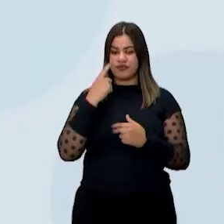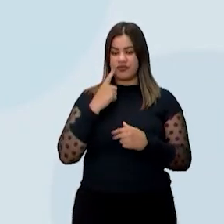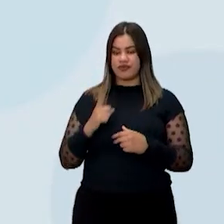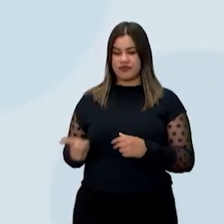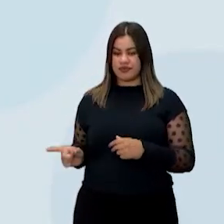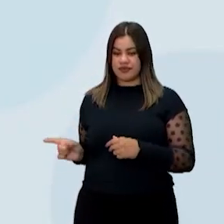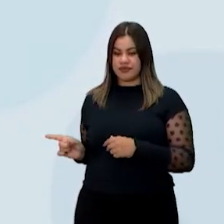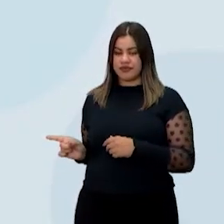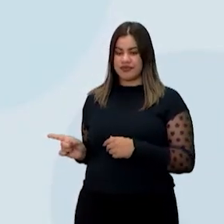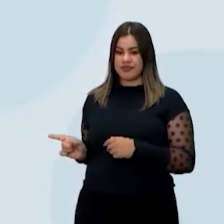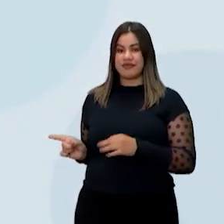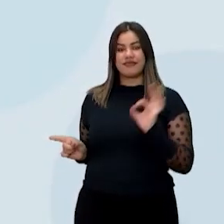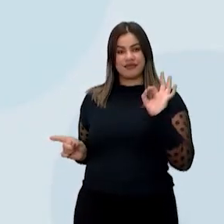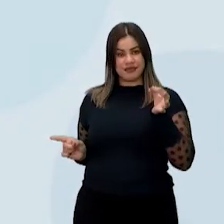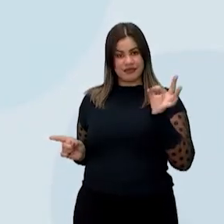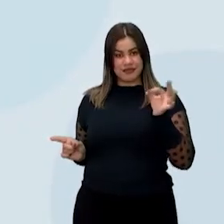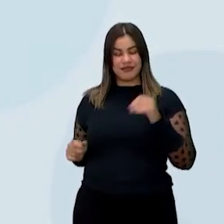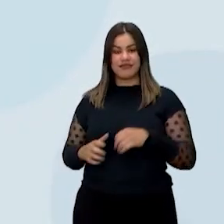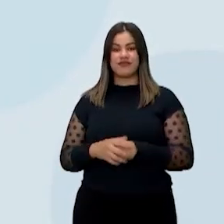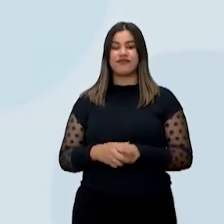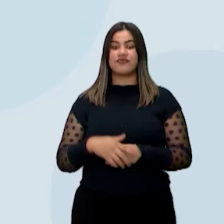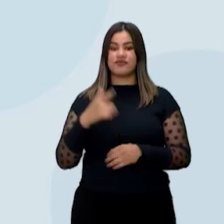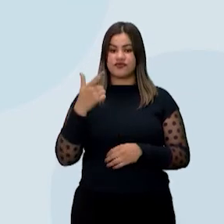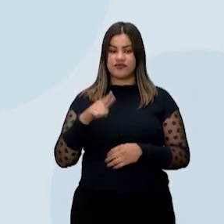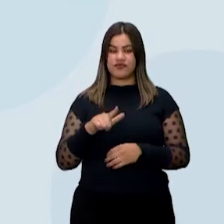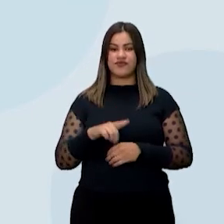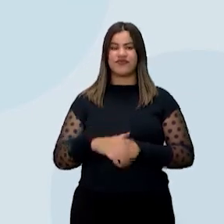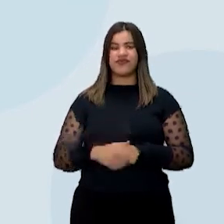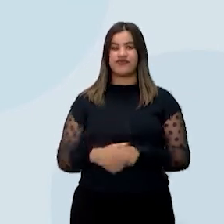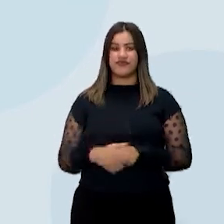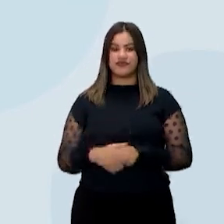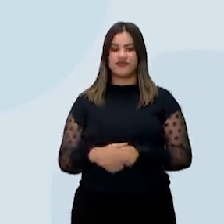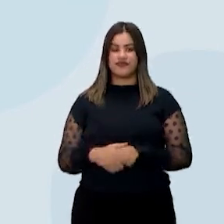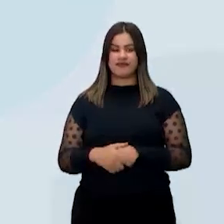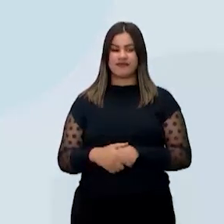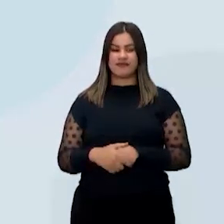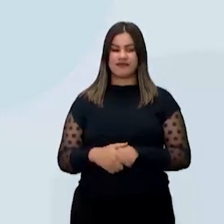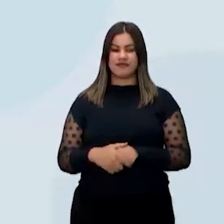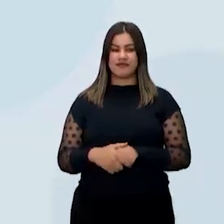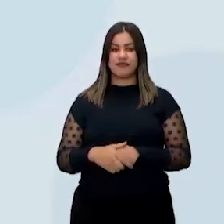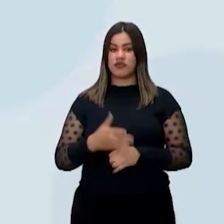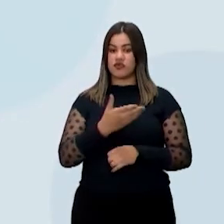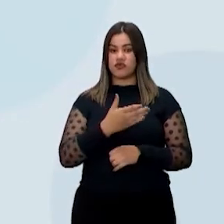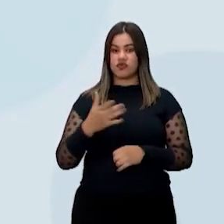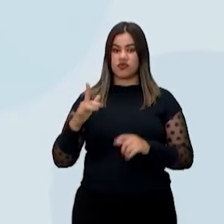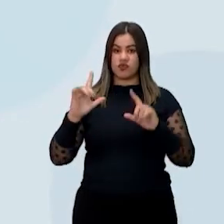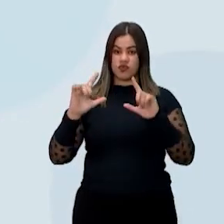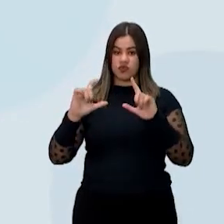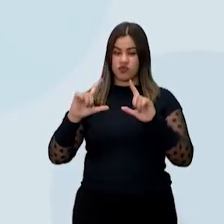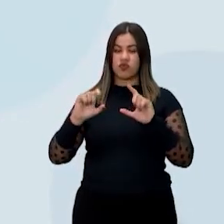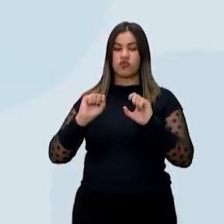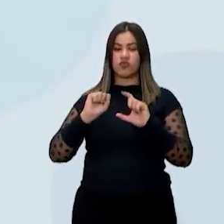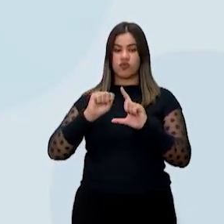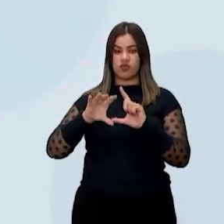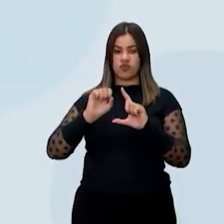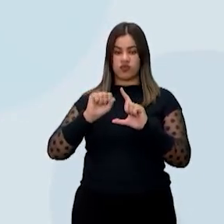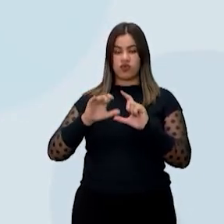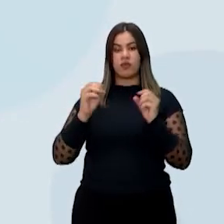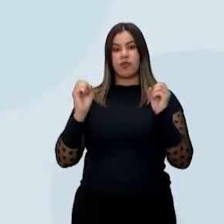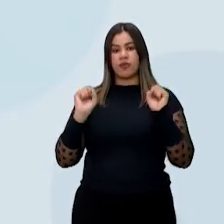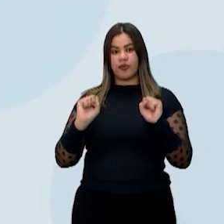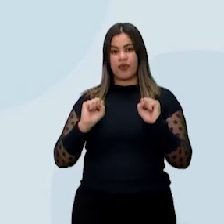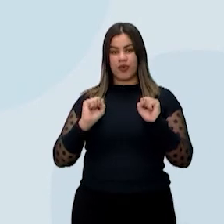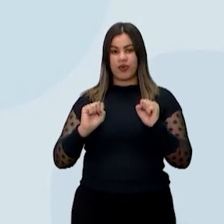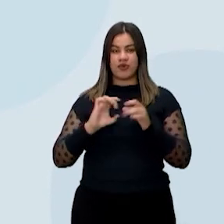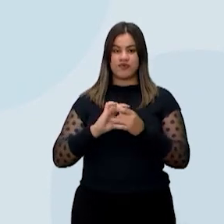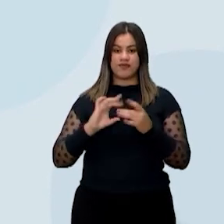gente fez, certo? Vamos fazer mais um. Deixar aqui na telinha mais um pouquinho para vocês tirarem um print, tirem uma